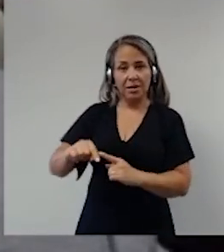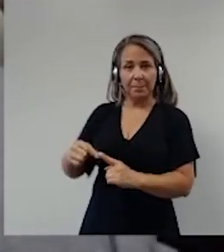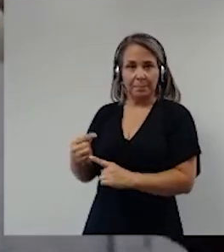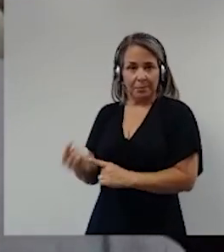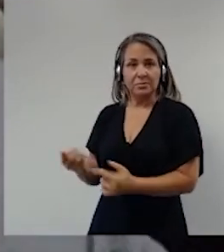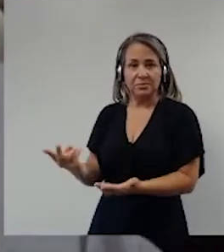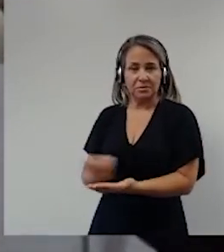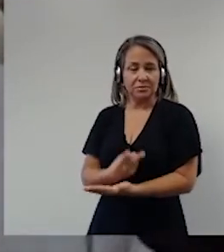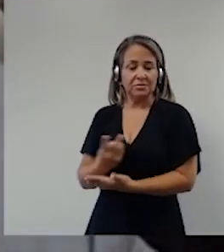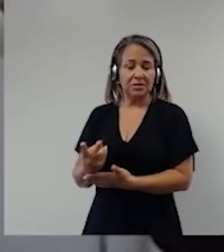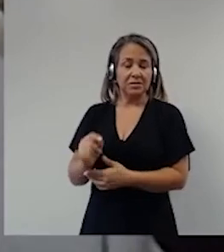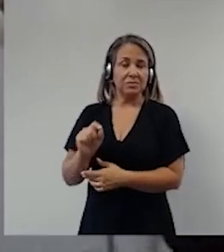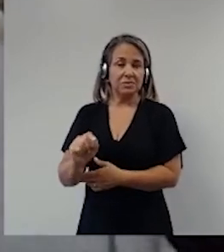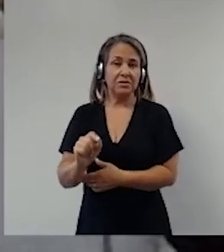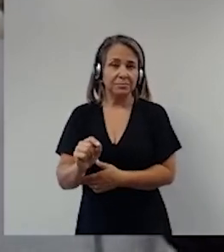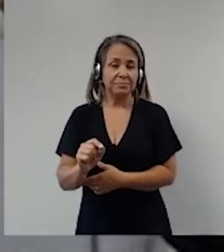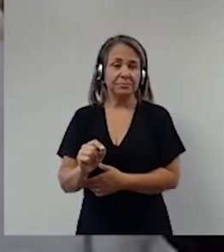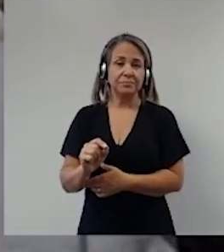sequência, né,